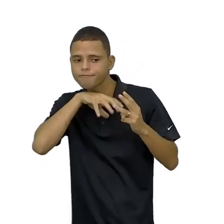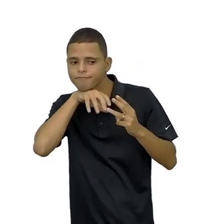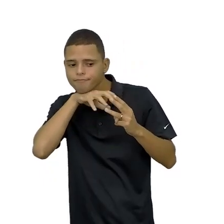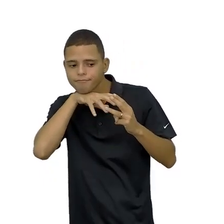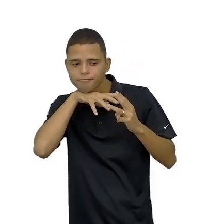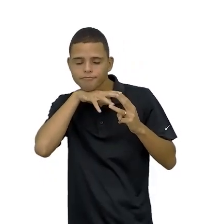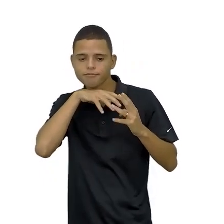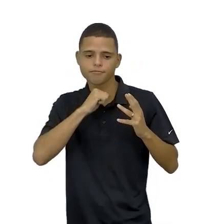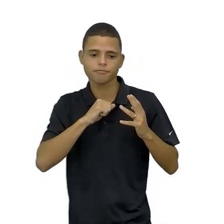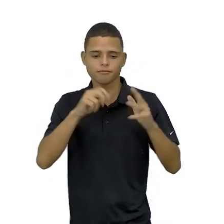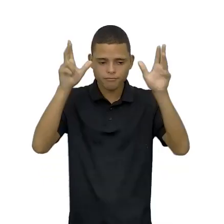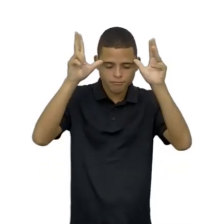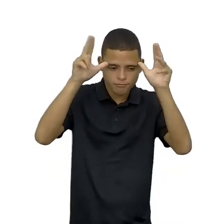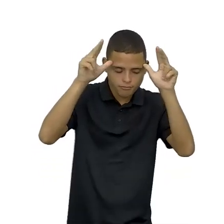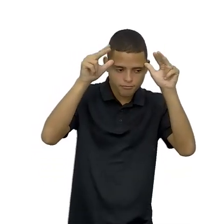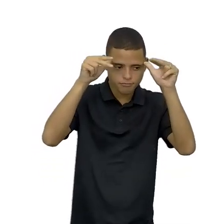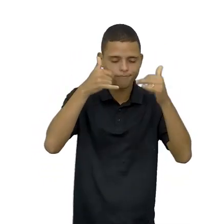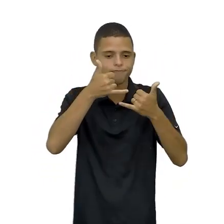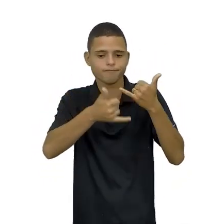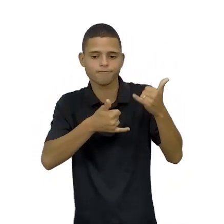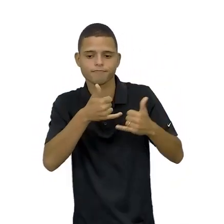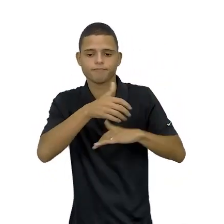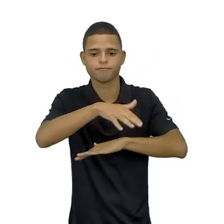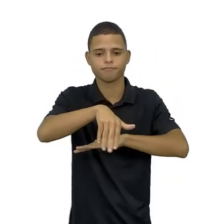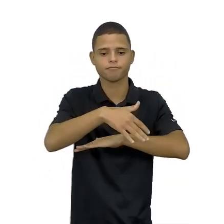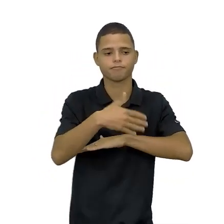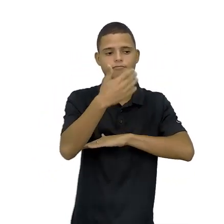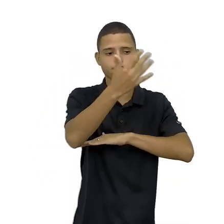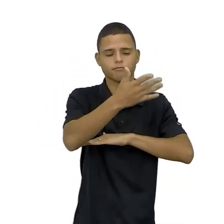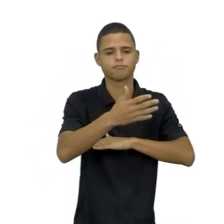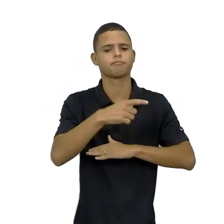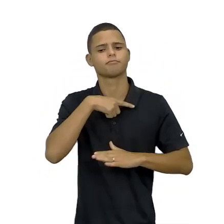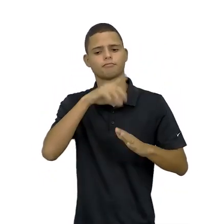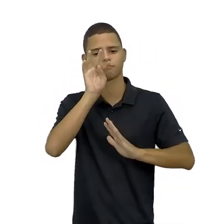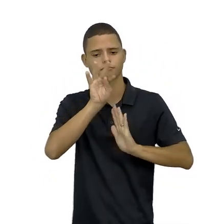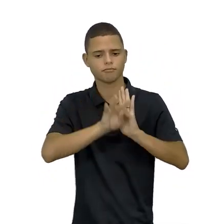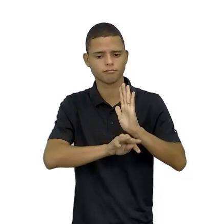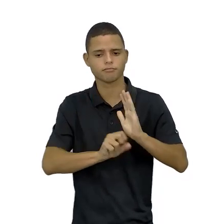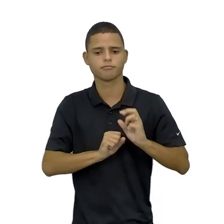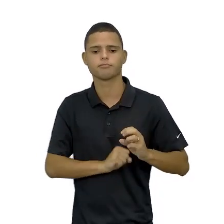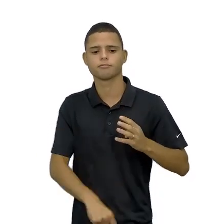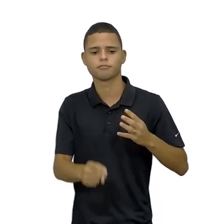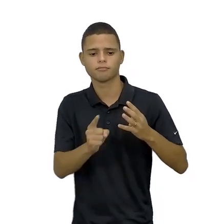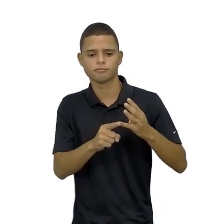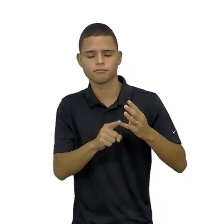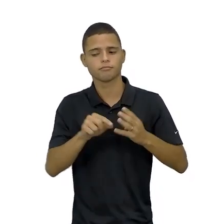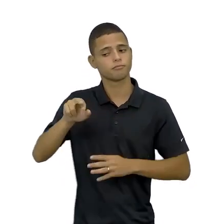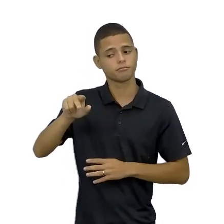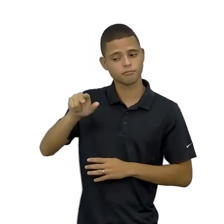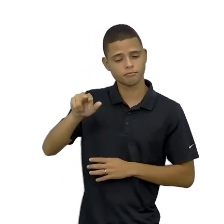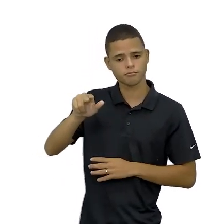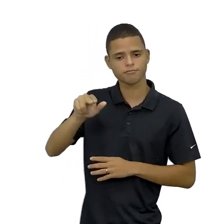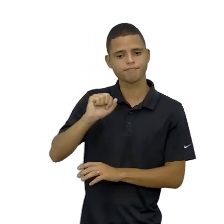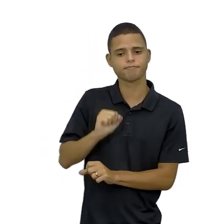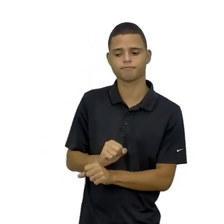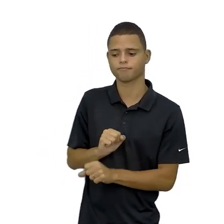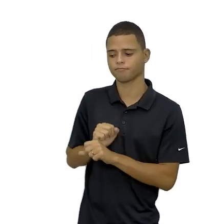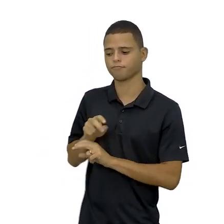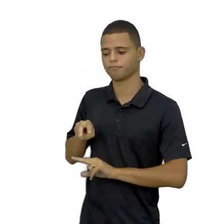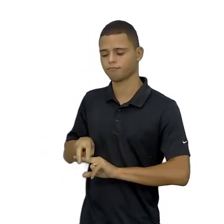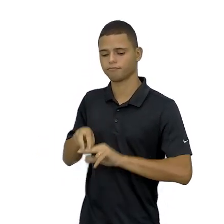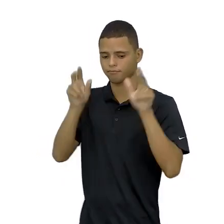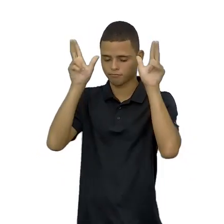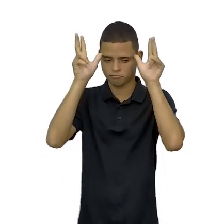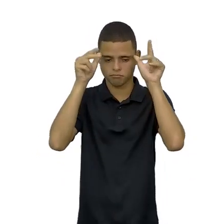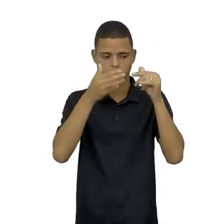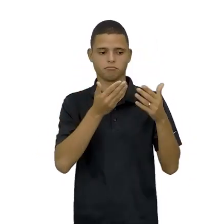saem com o coelhinho para brincar. Isso está no texto. Os irmãos esperam o coelhinho